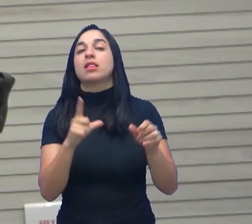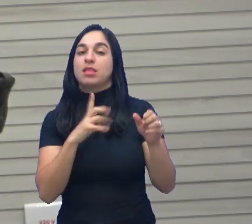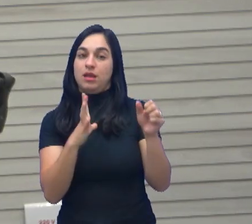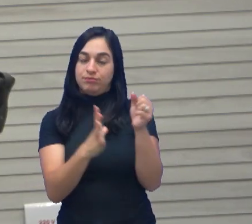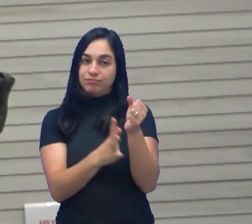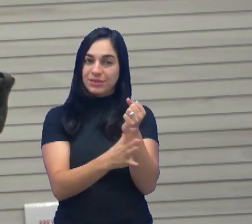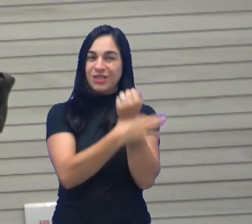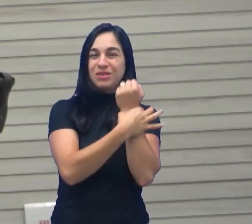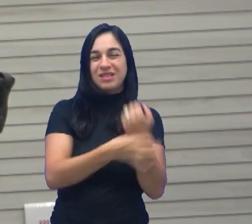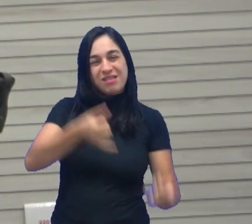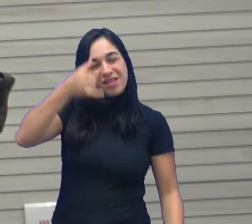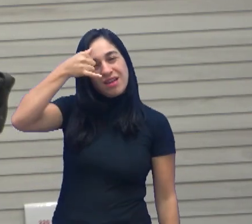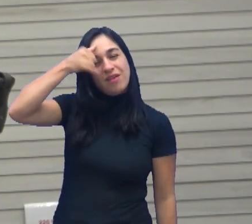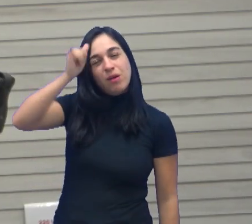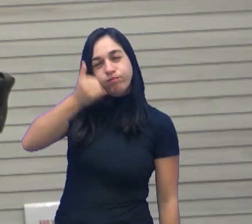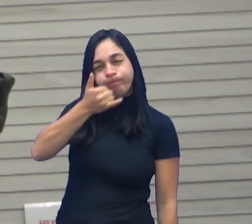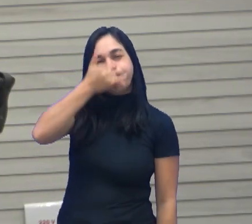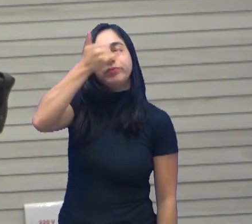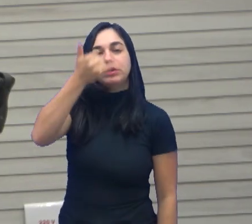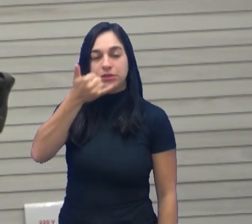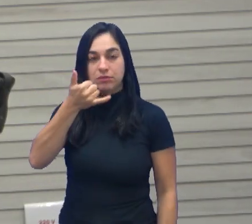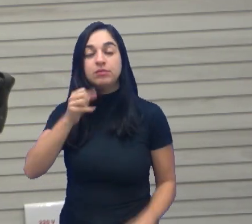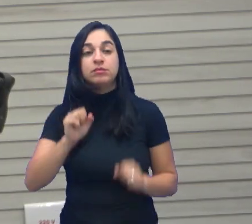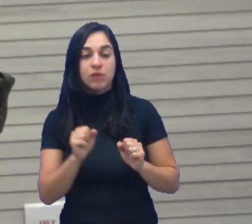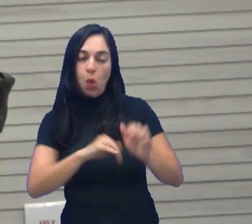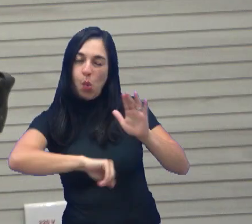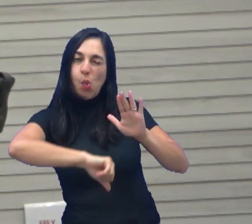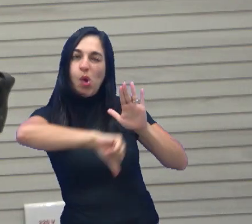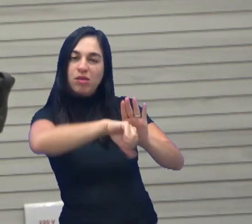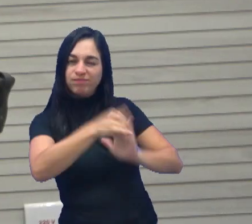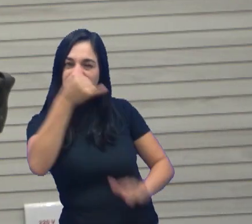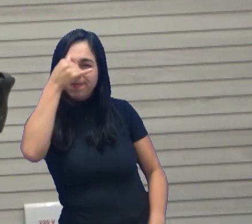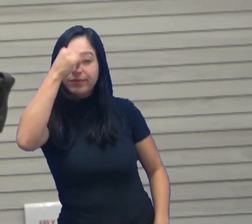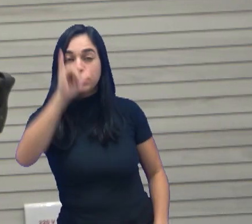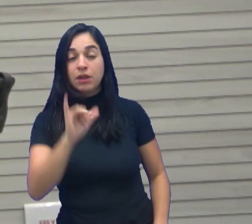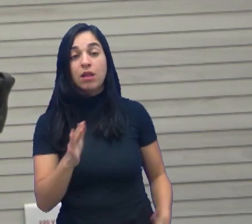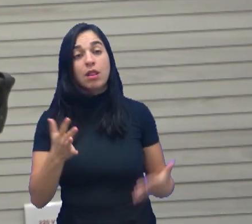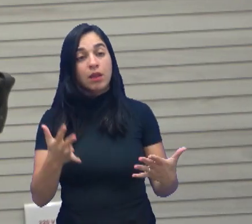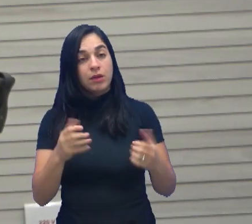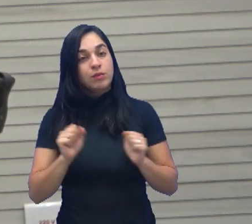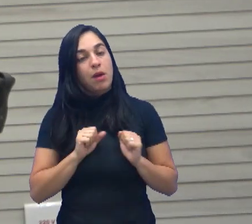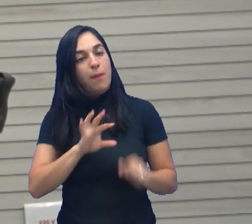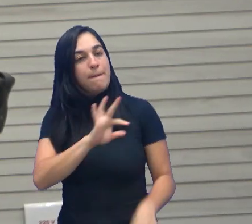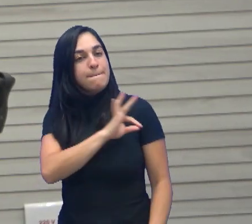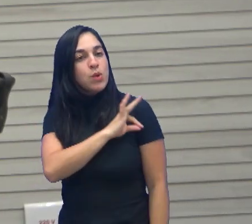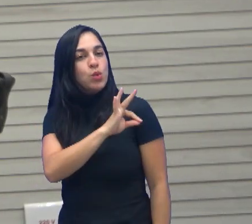do crime, do tráfico, e a nossa polícia militar, que